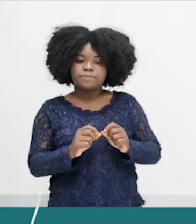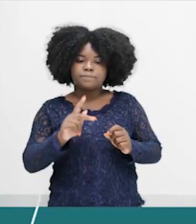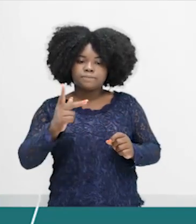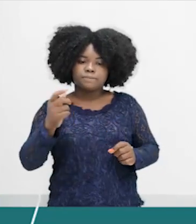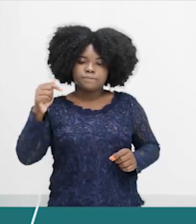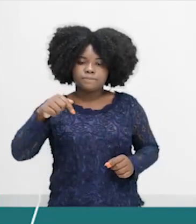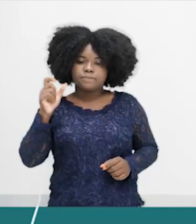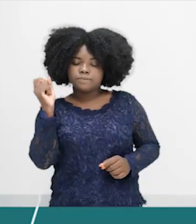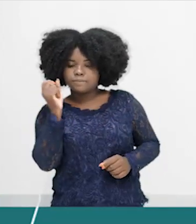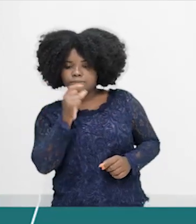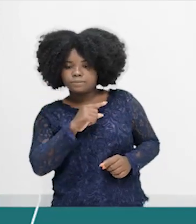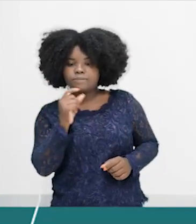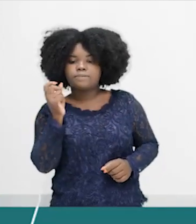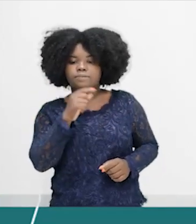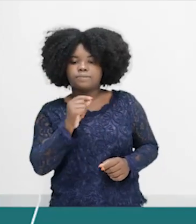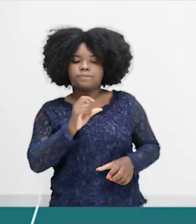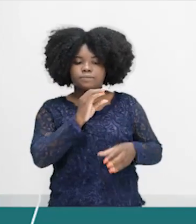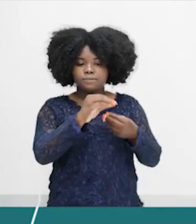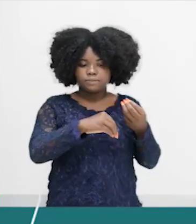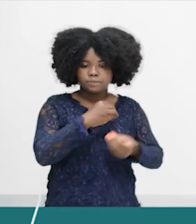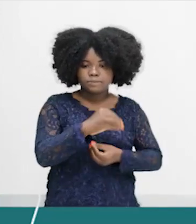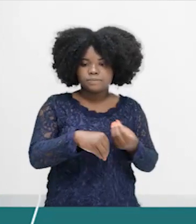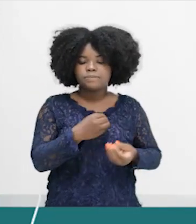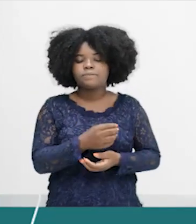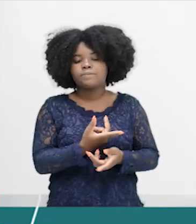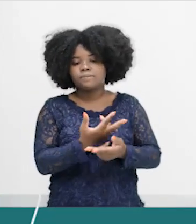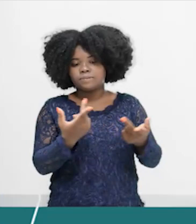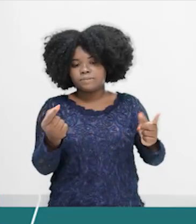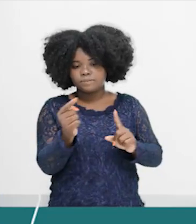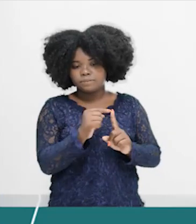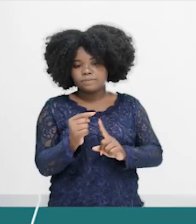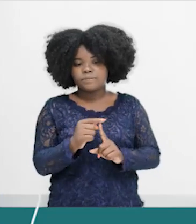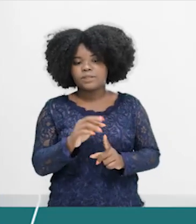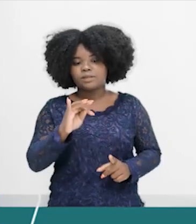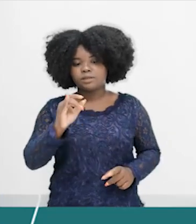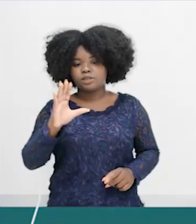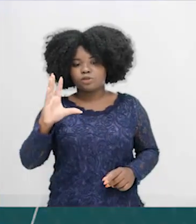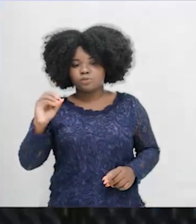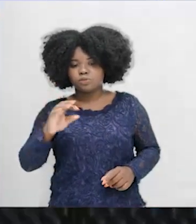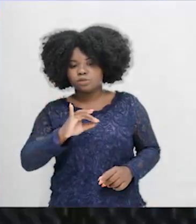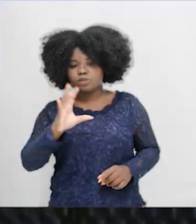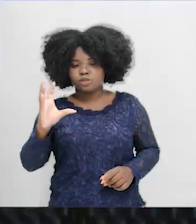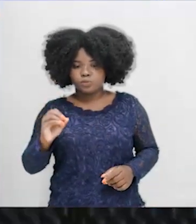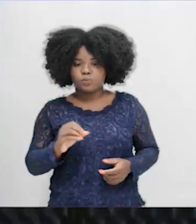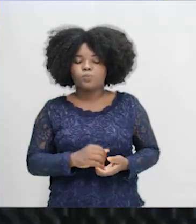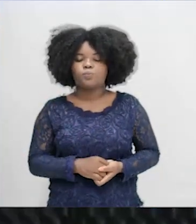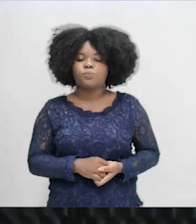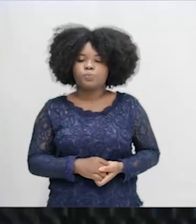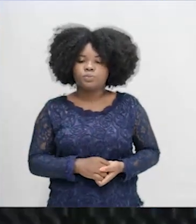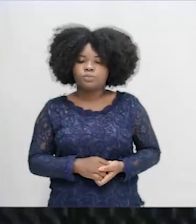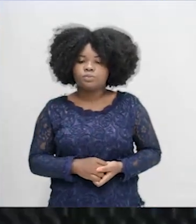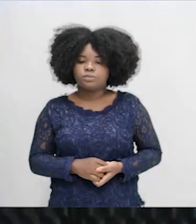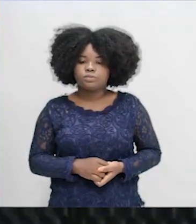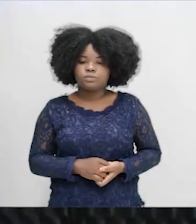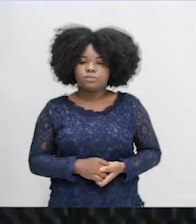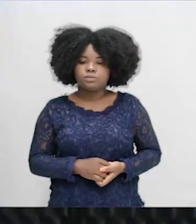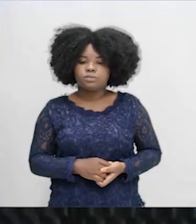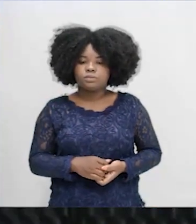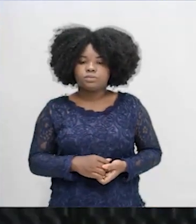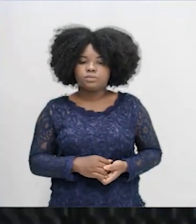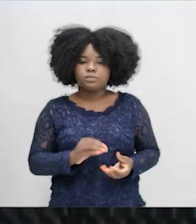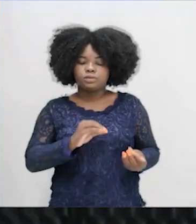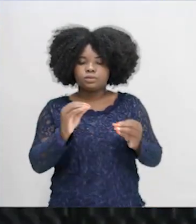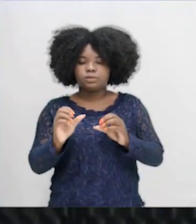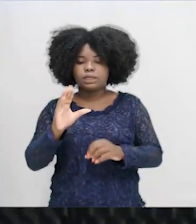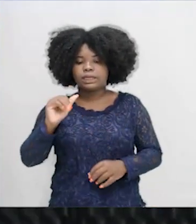humor. Né? Ele mistura charge, quadrinho, numa revista chamada Tico Tico, em 1905 ele já trabalhava com isso. E ele vem do